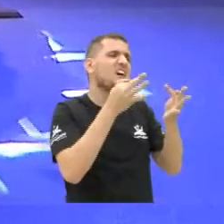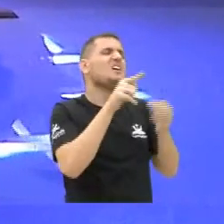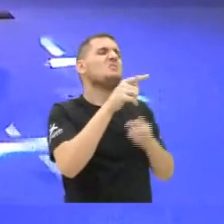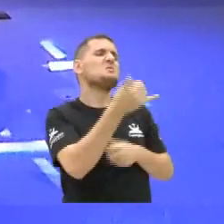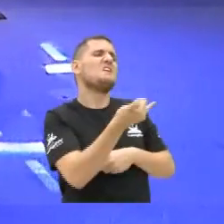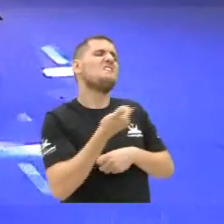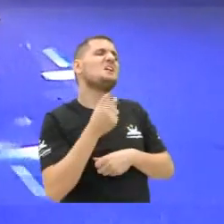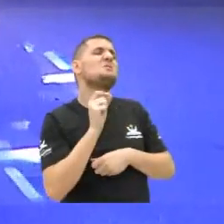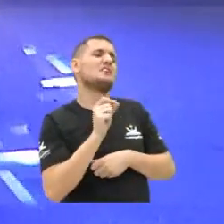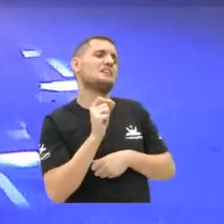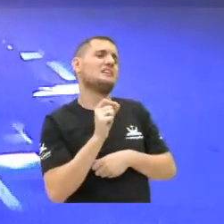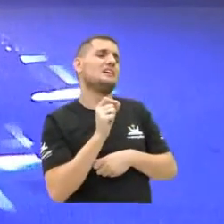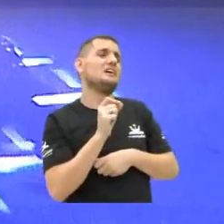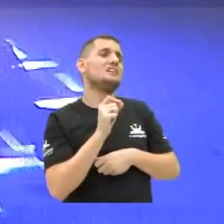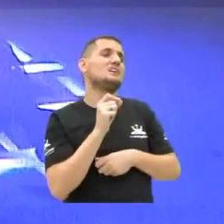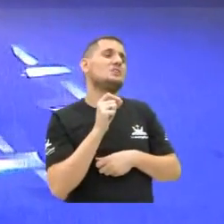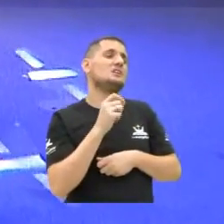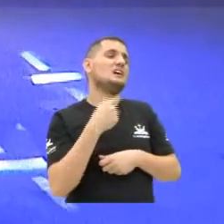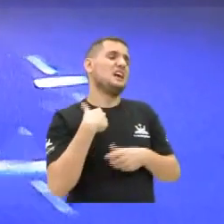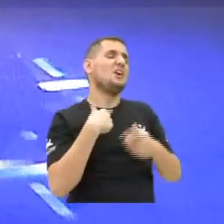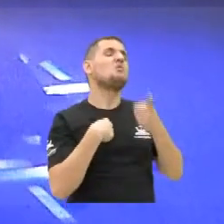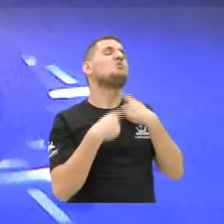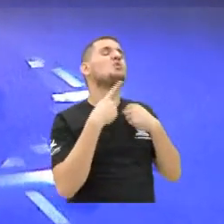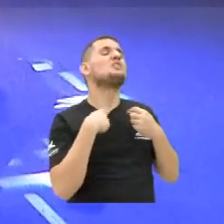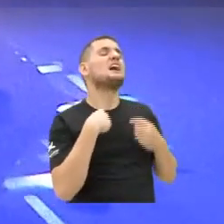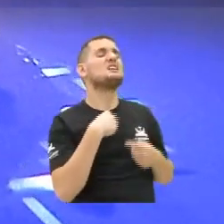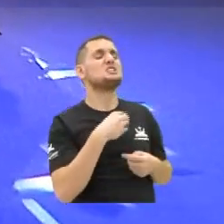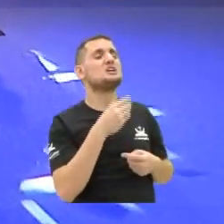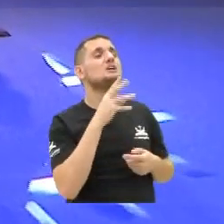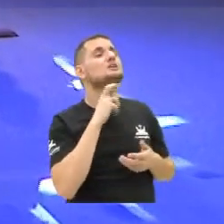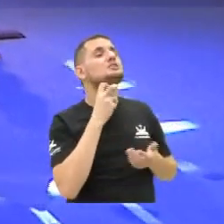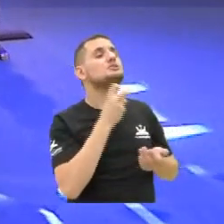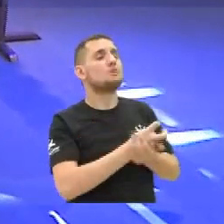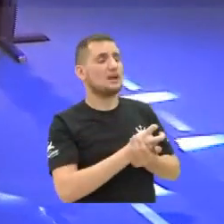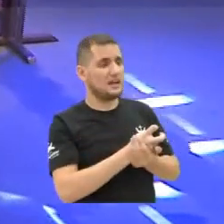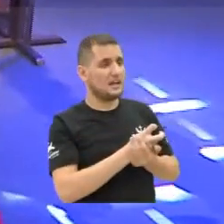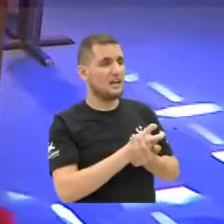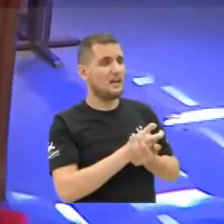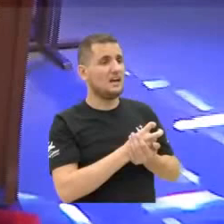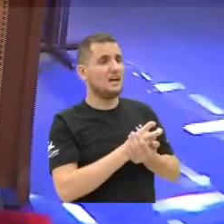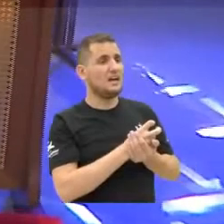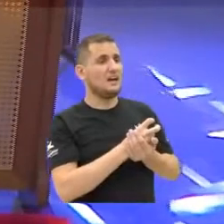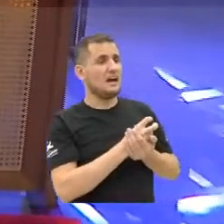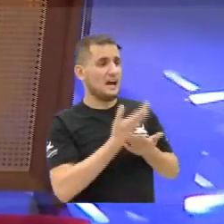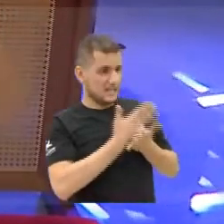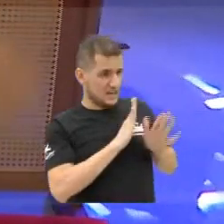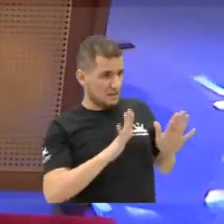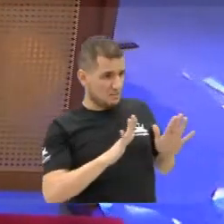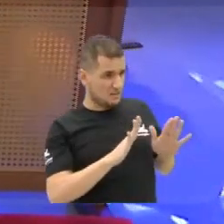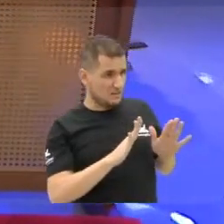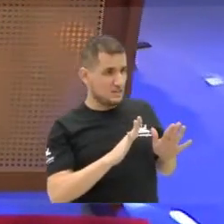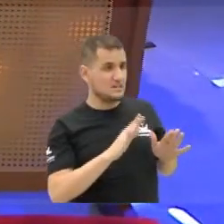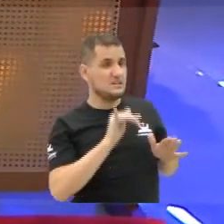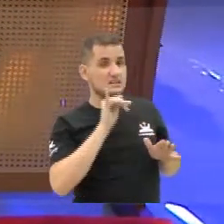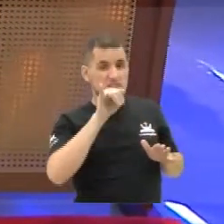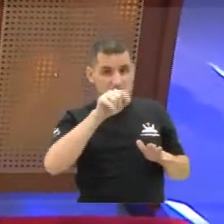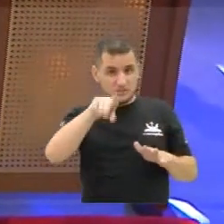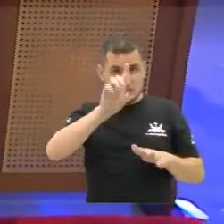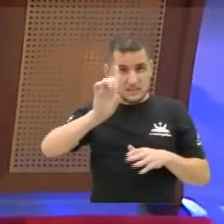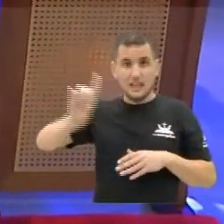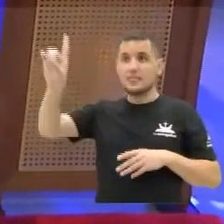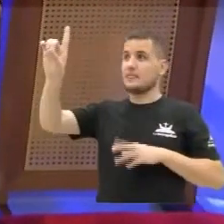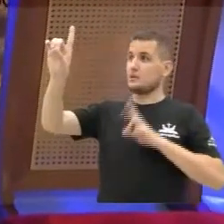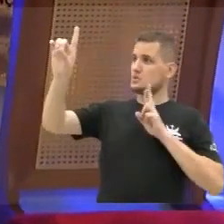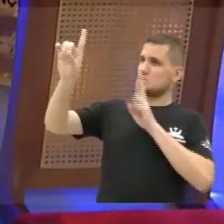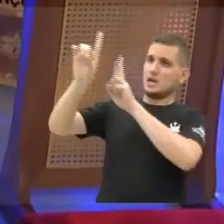falando, então esse desejo de morte vai embora no meu coração, se eu tiver relacionamento com Deus, vai. Se você tiver relacionamento com Deus, se